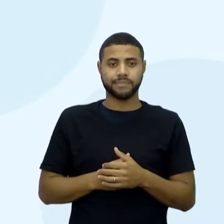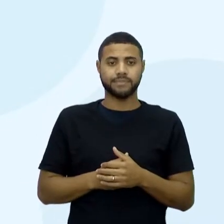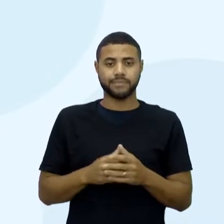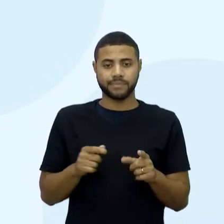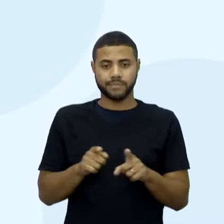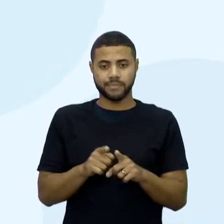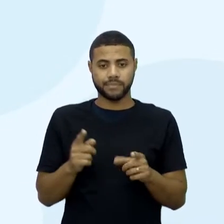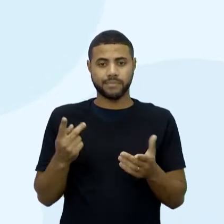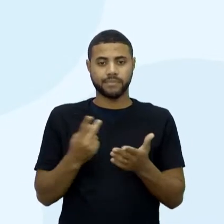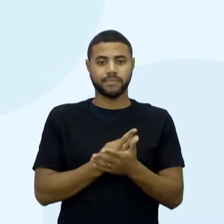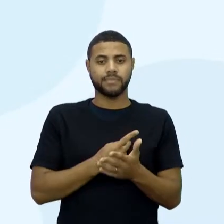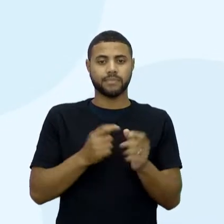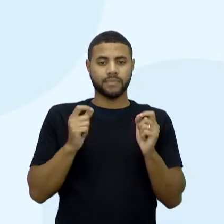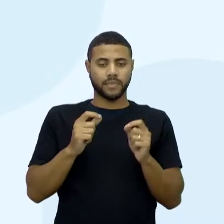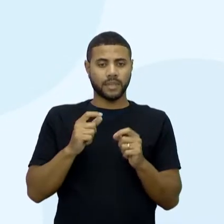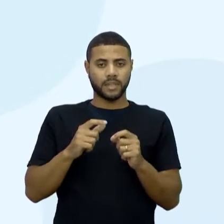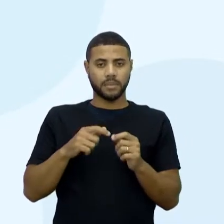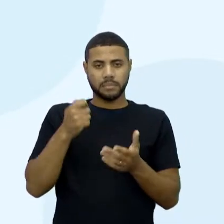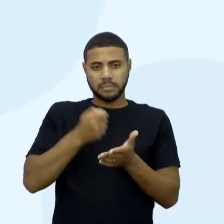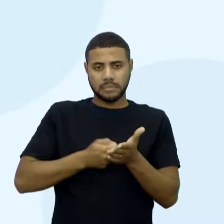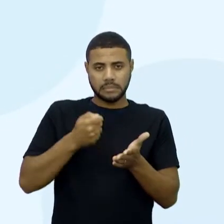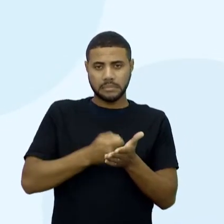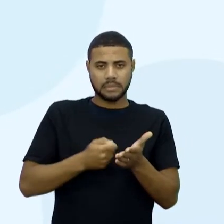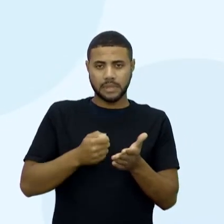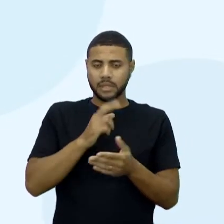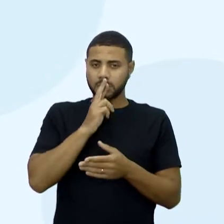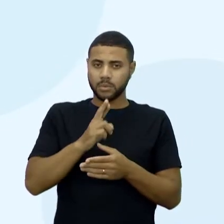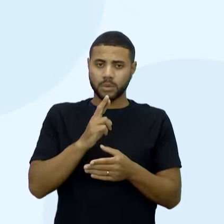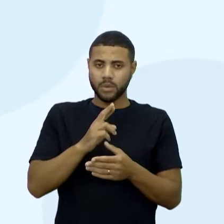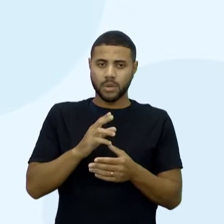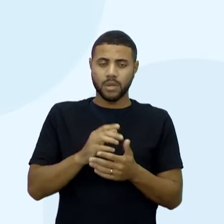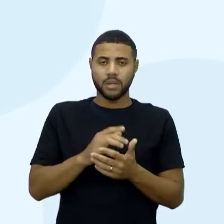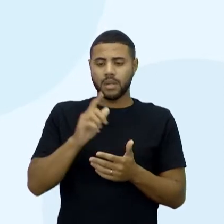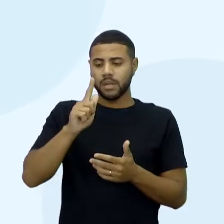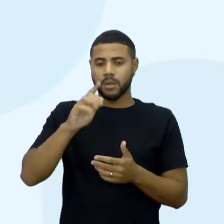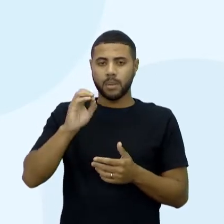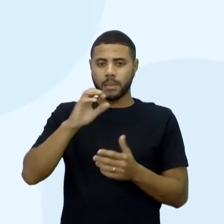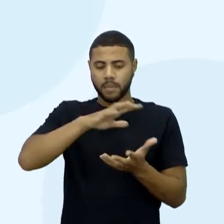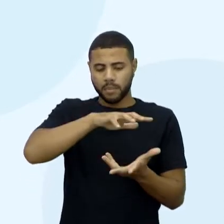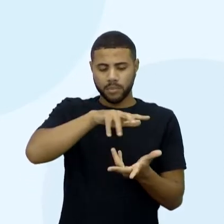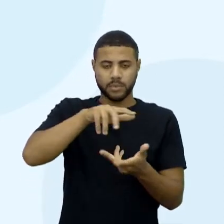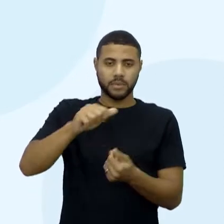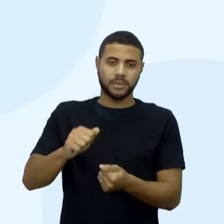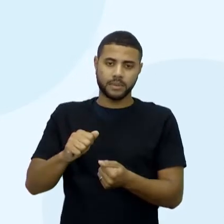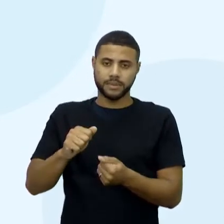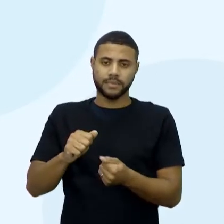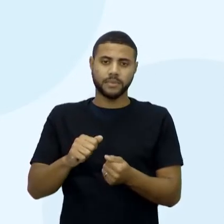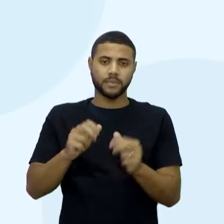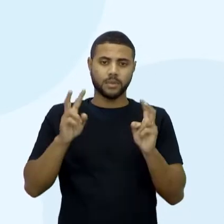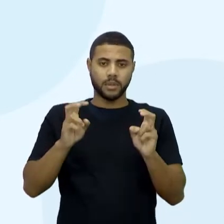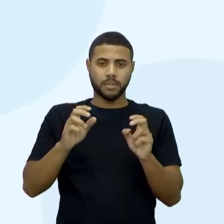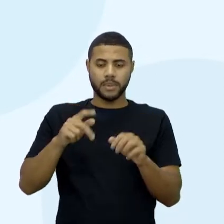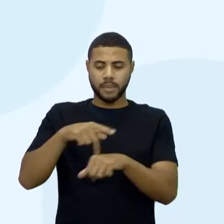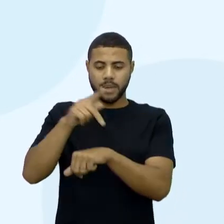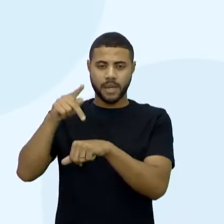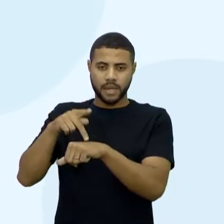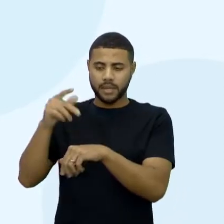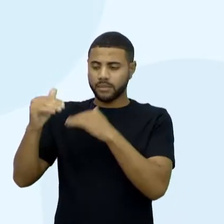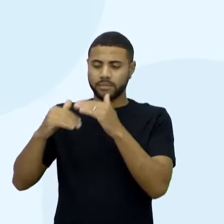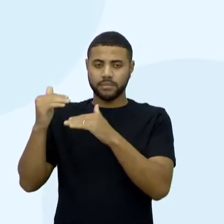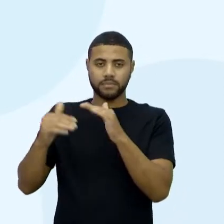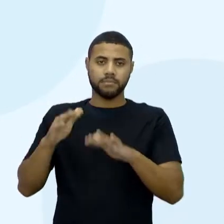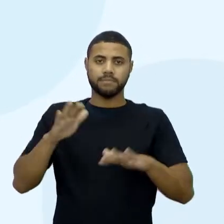resultando em uma forte exigência de uma resposta global para as implicações éticas de tais